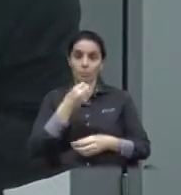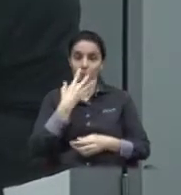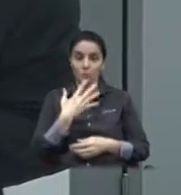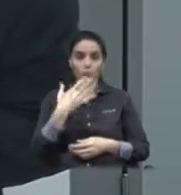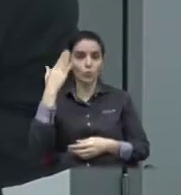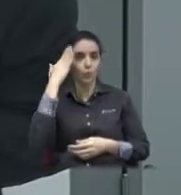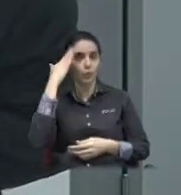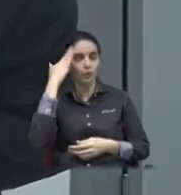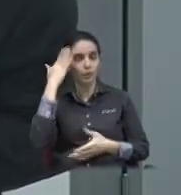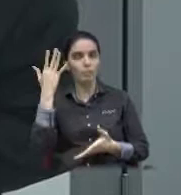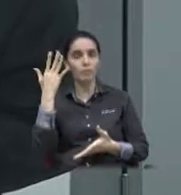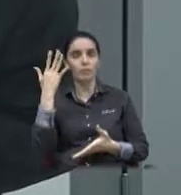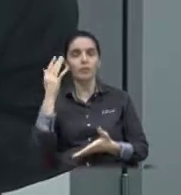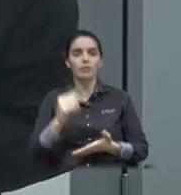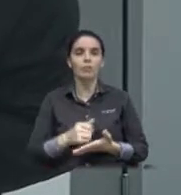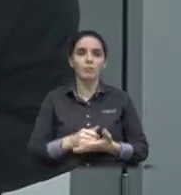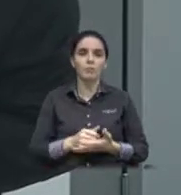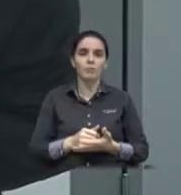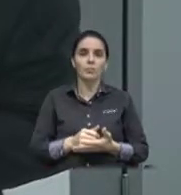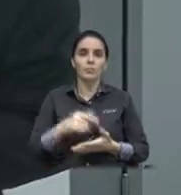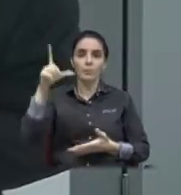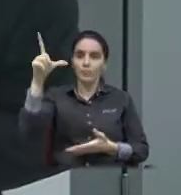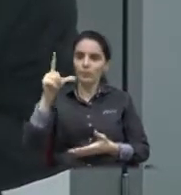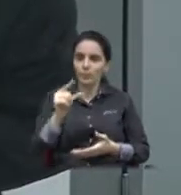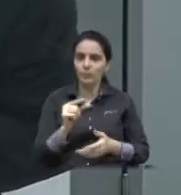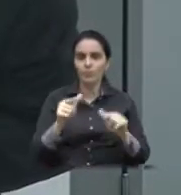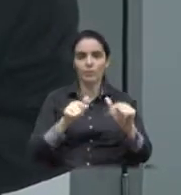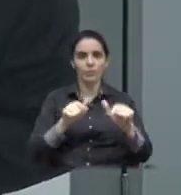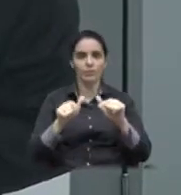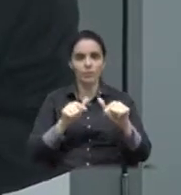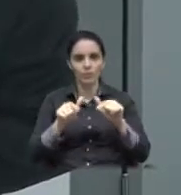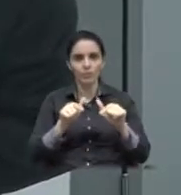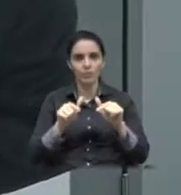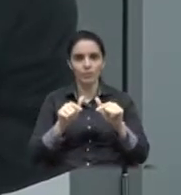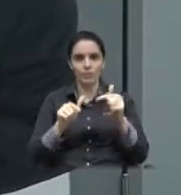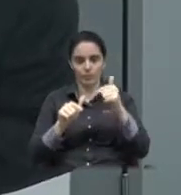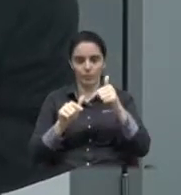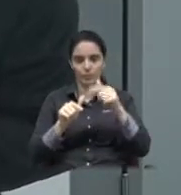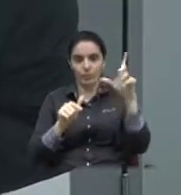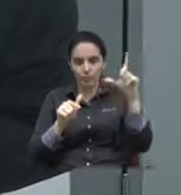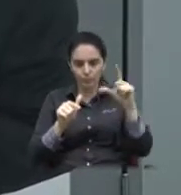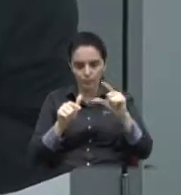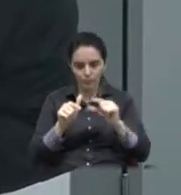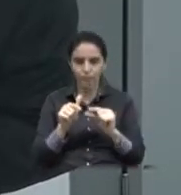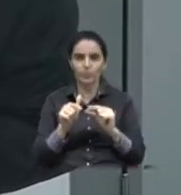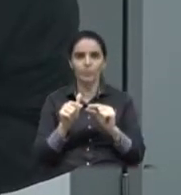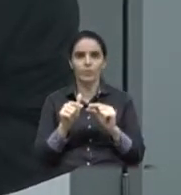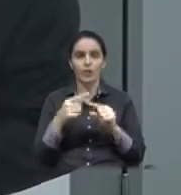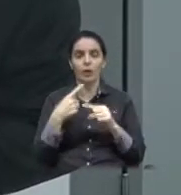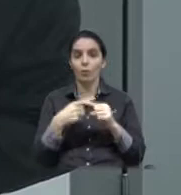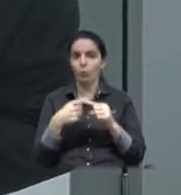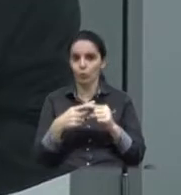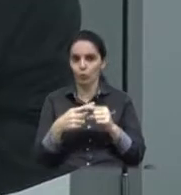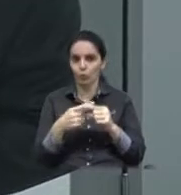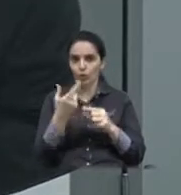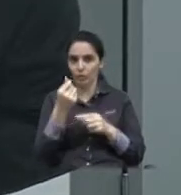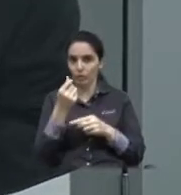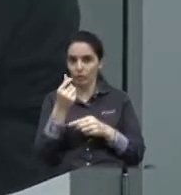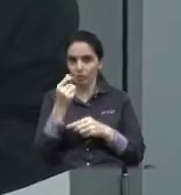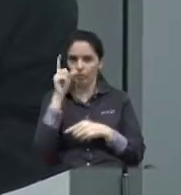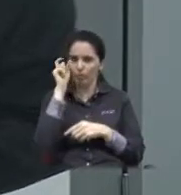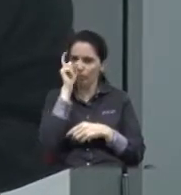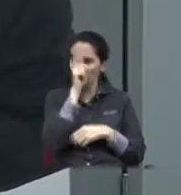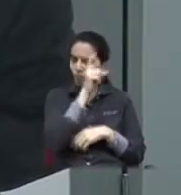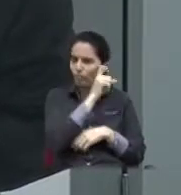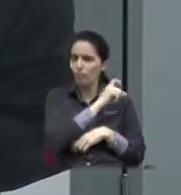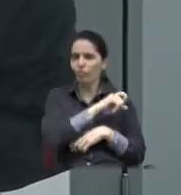estudo justamente para poder minimizar. Eu acho que, numa situação onde a dificuldade econômica, financeira,